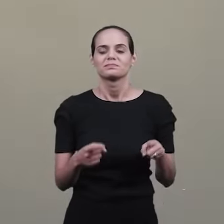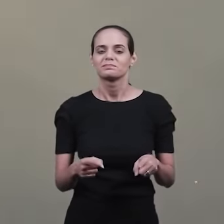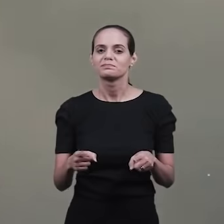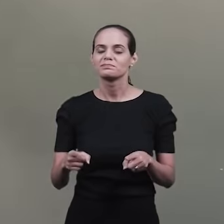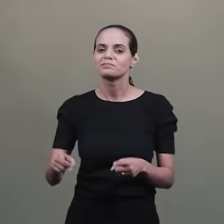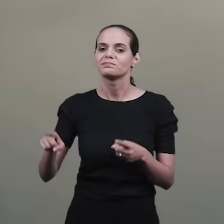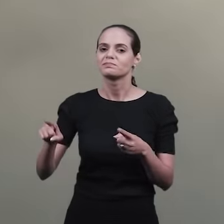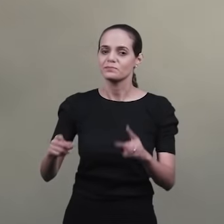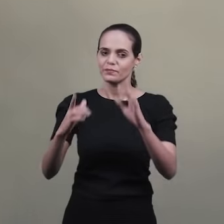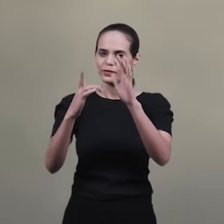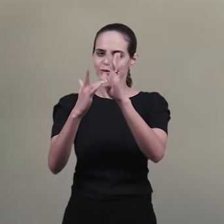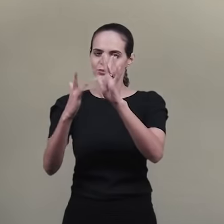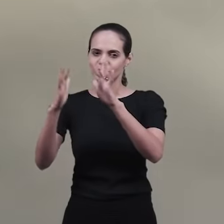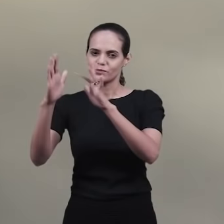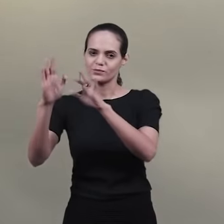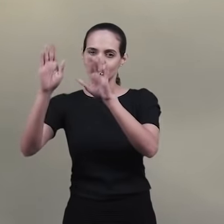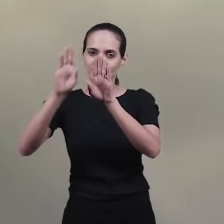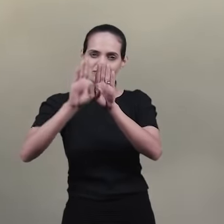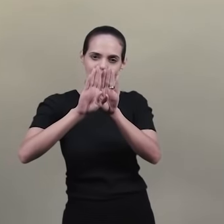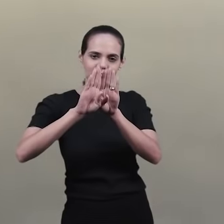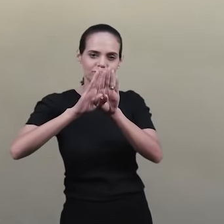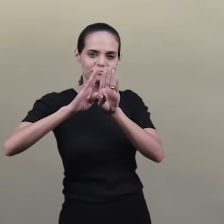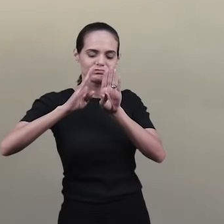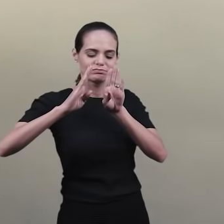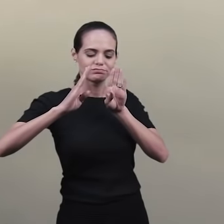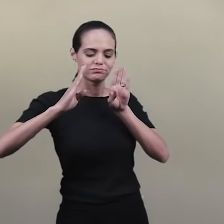Eis que abro a porta